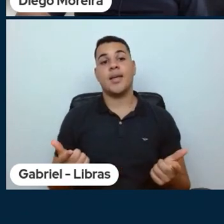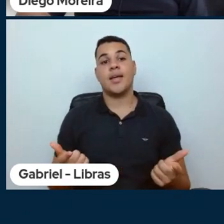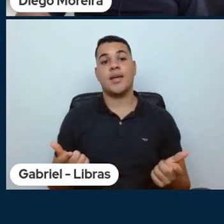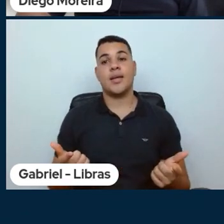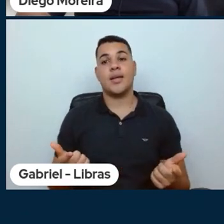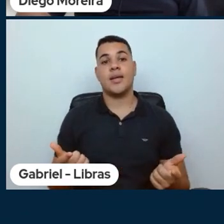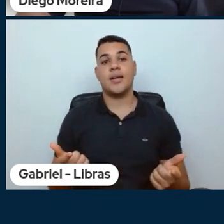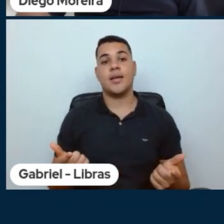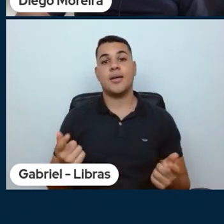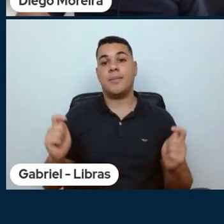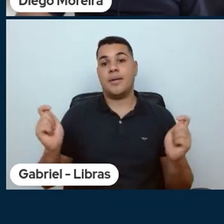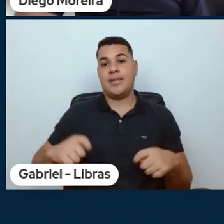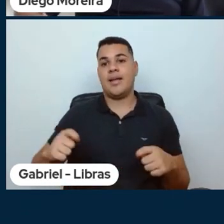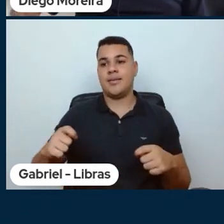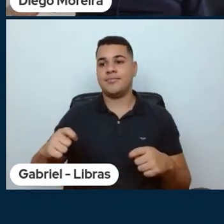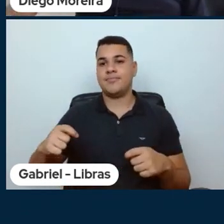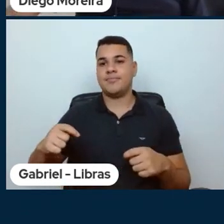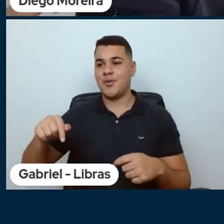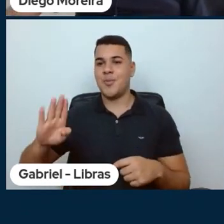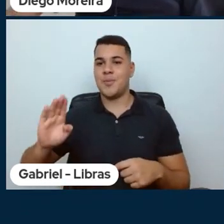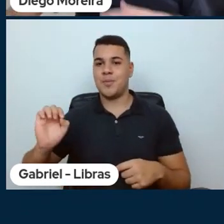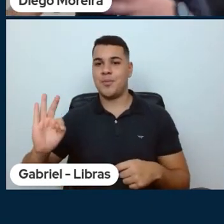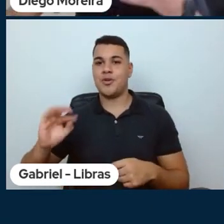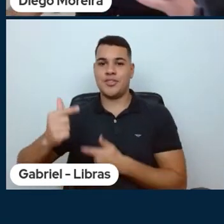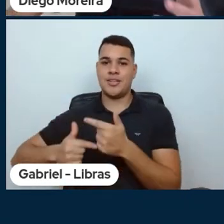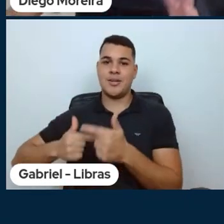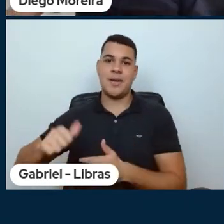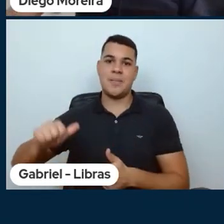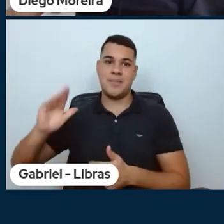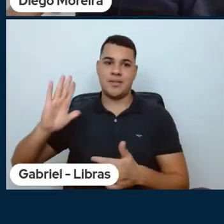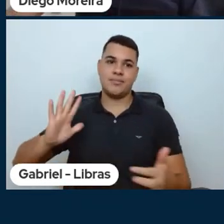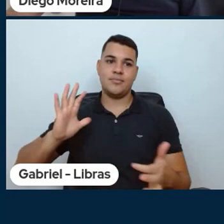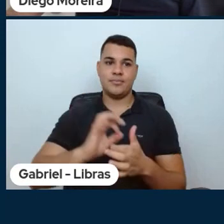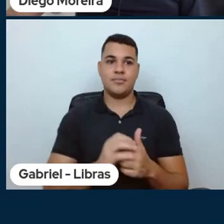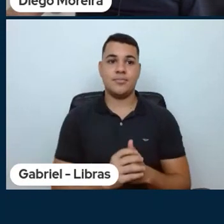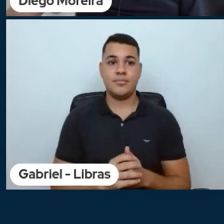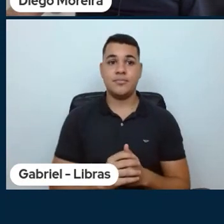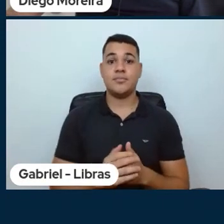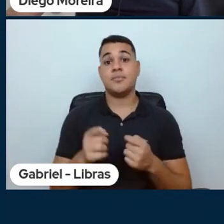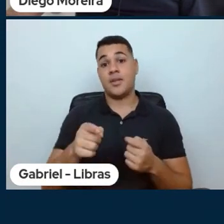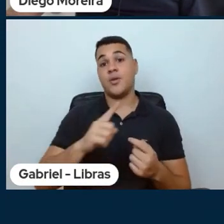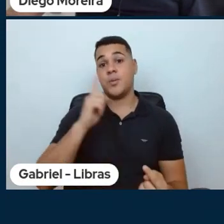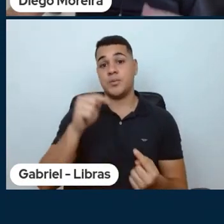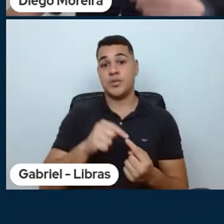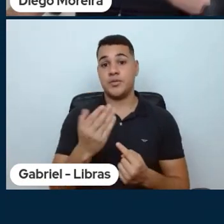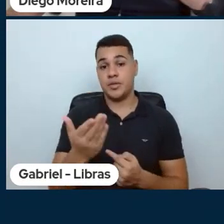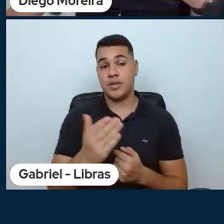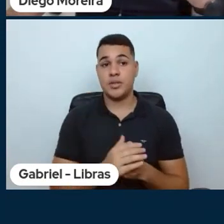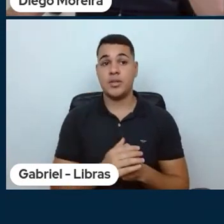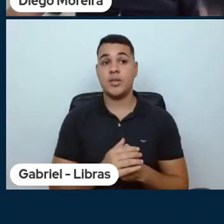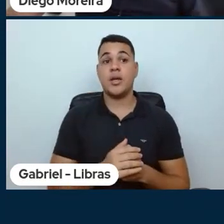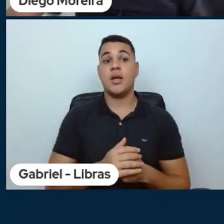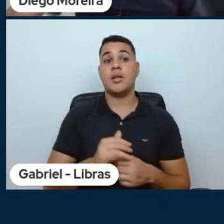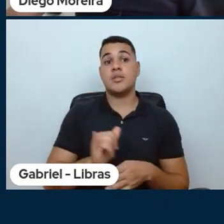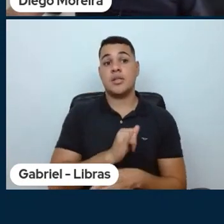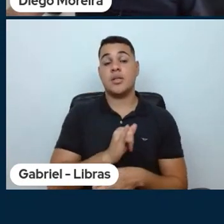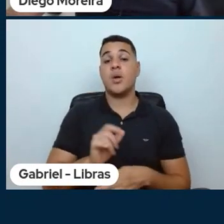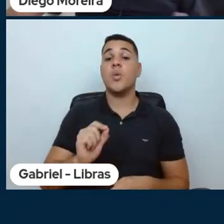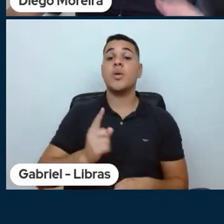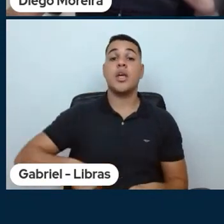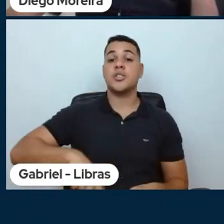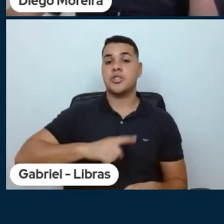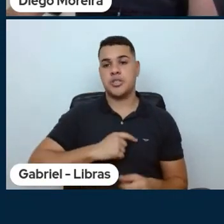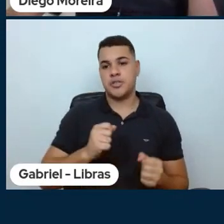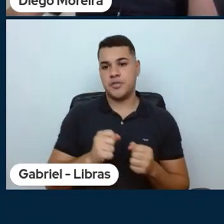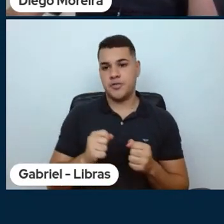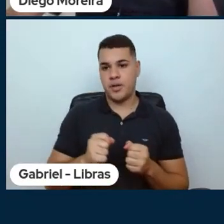para trabalharem juntos, né. E aqui a ideia, né, desse aqui é um pouco da ferramenta, o que que a gente entrega para os nossos